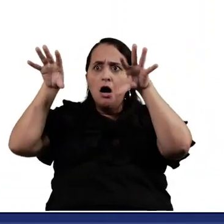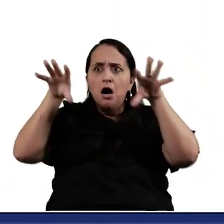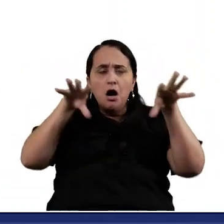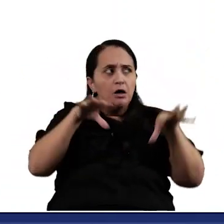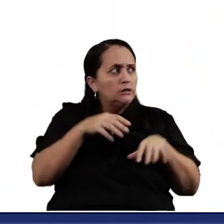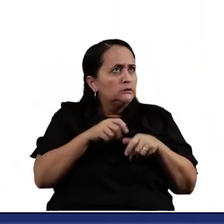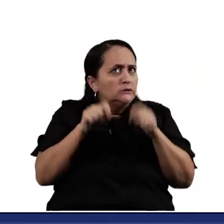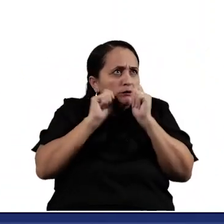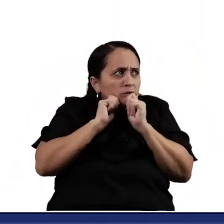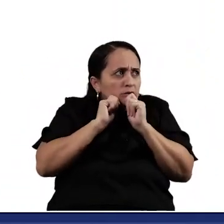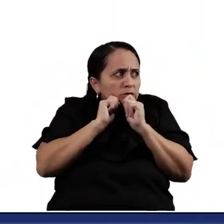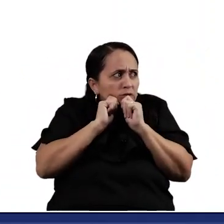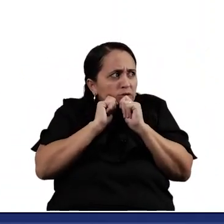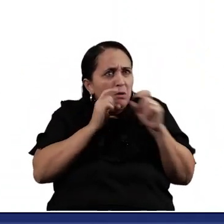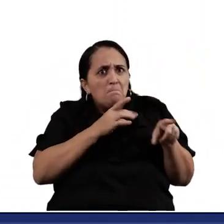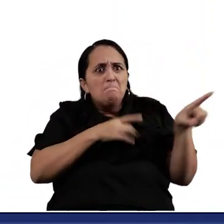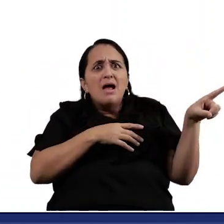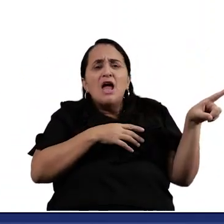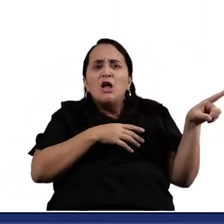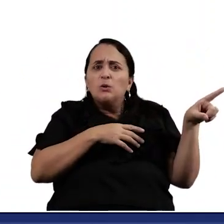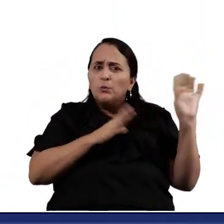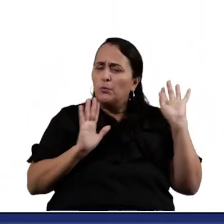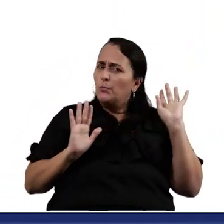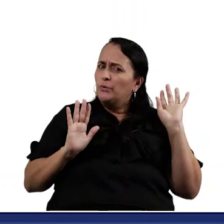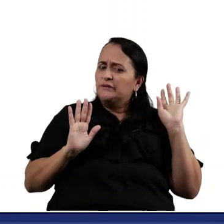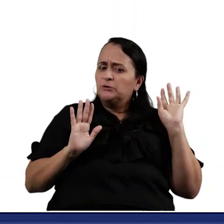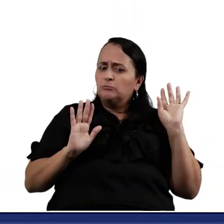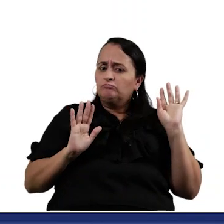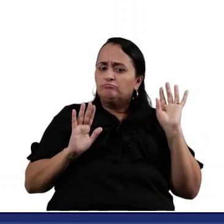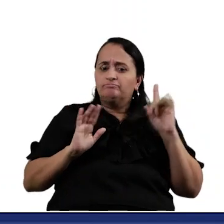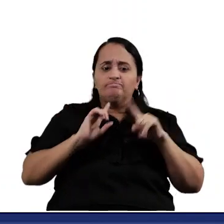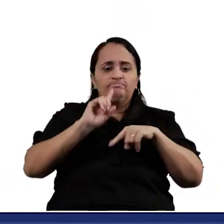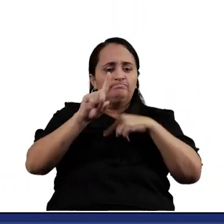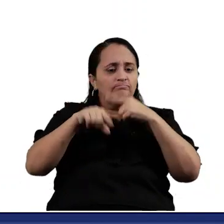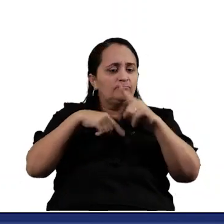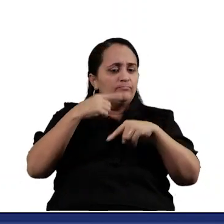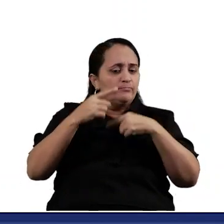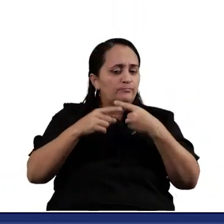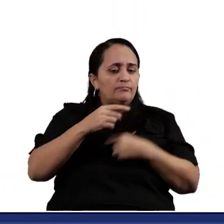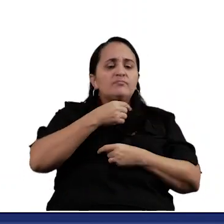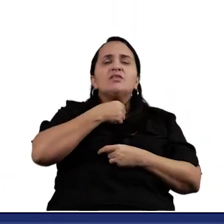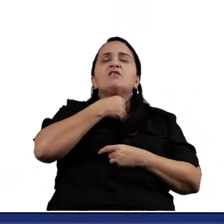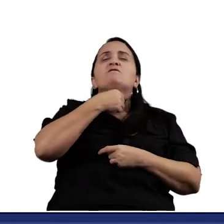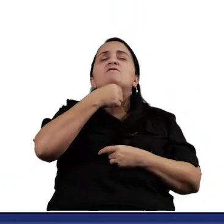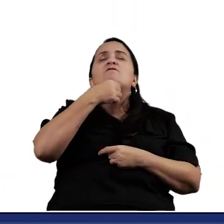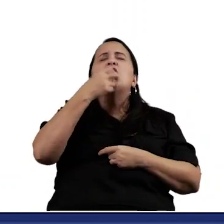e se cobrir todinho daqui a pouco um vozeirão recomeço